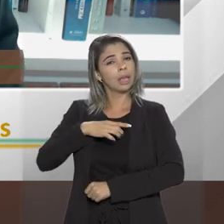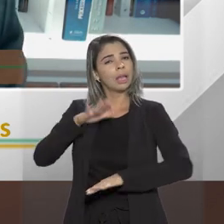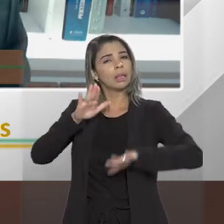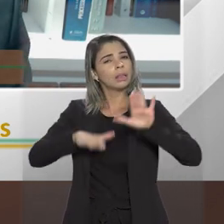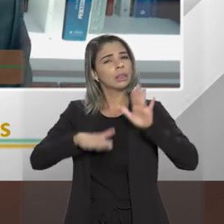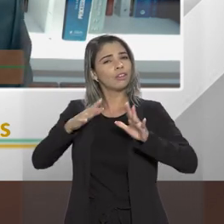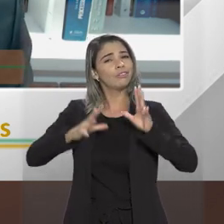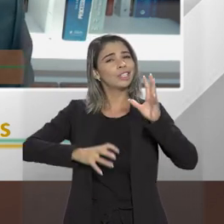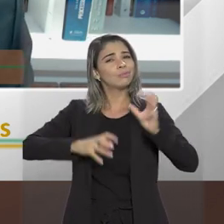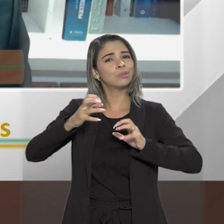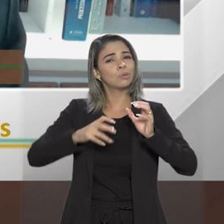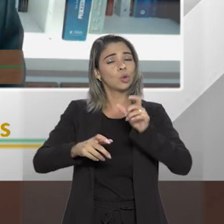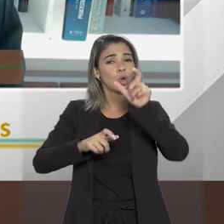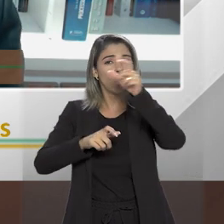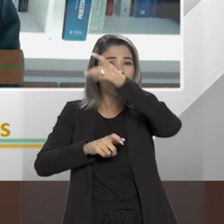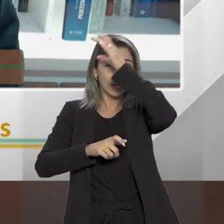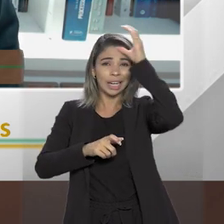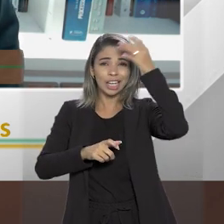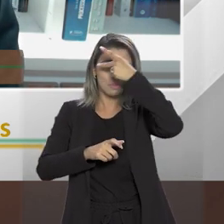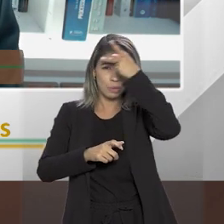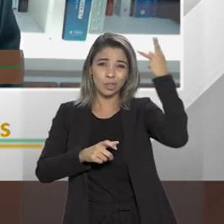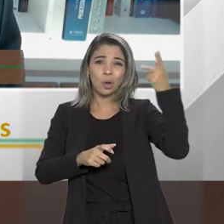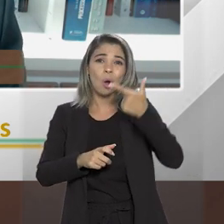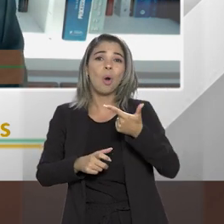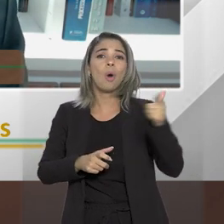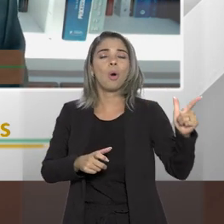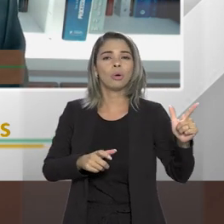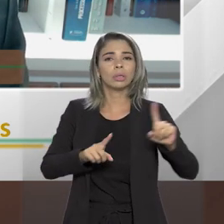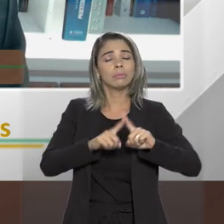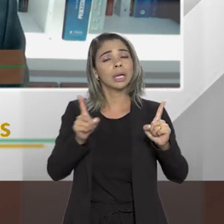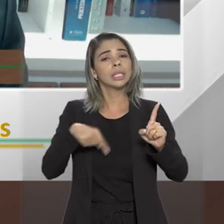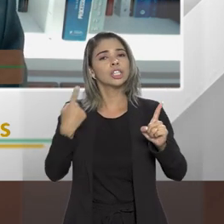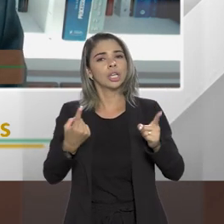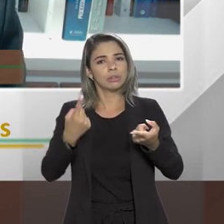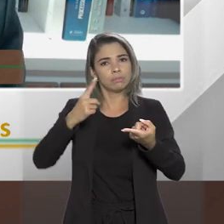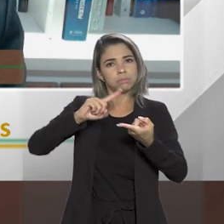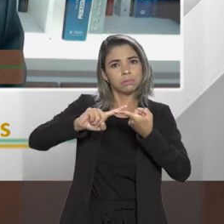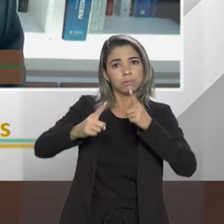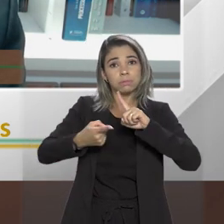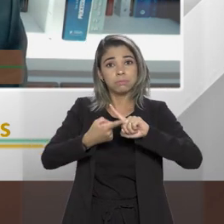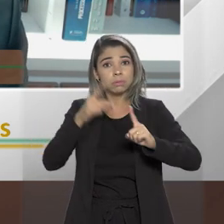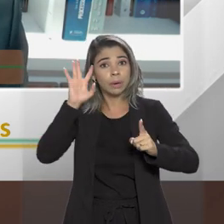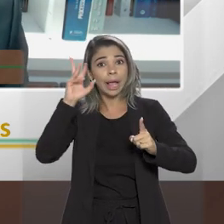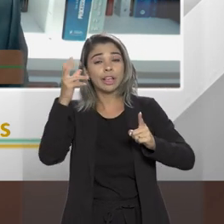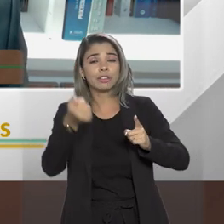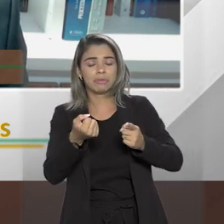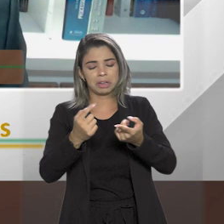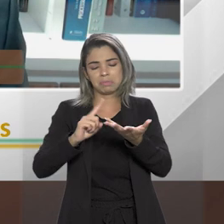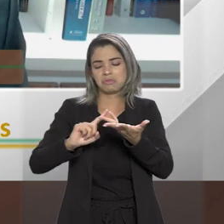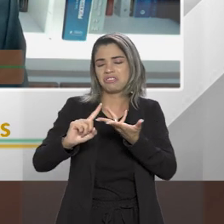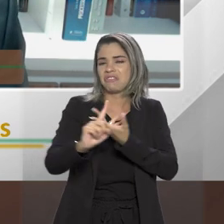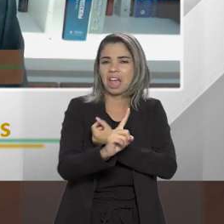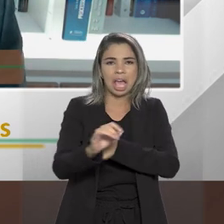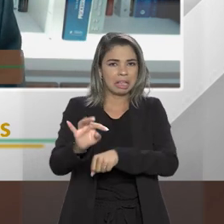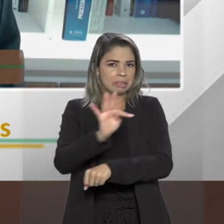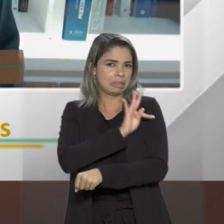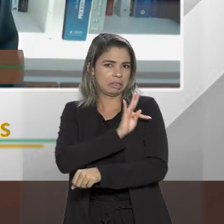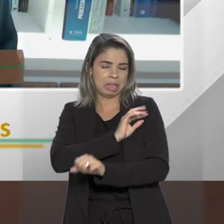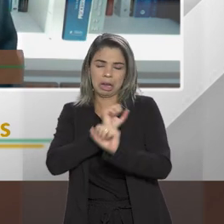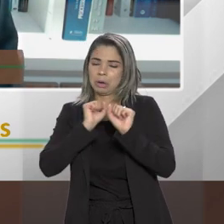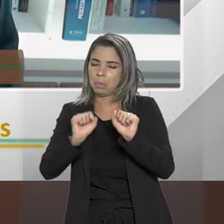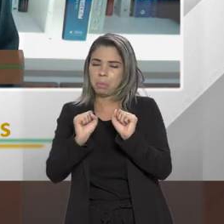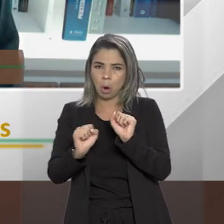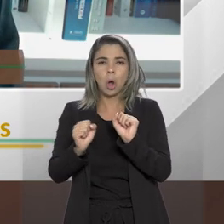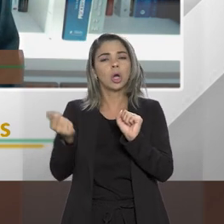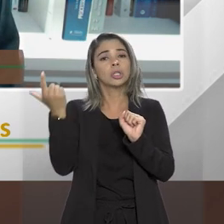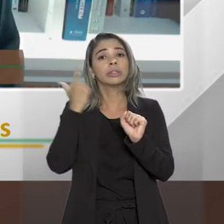com um cliente que sofre. Nós poderíamos fazer uma negociação, utilizando diversas técnicas, inclusive, para que essa